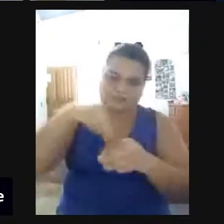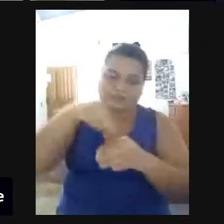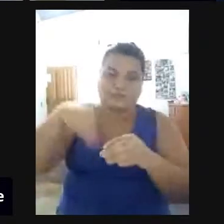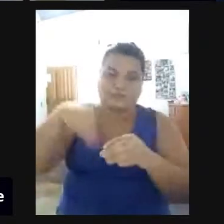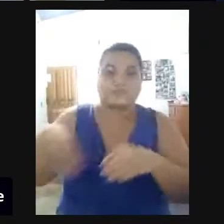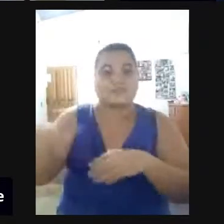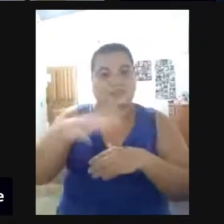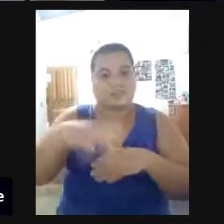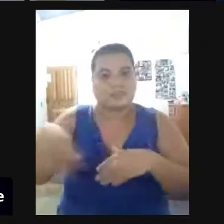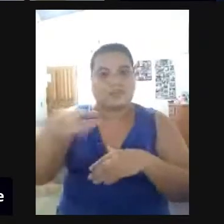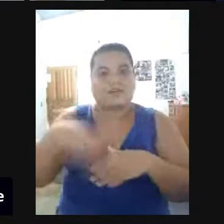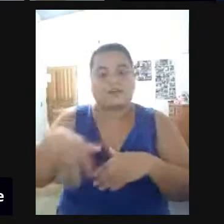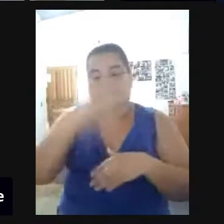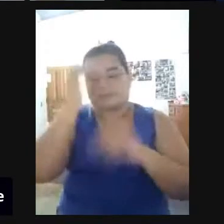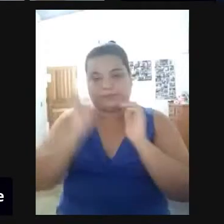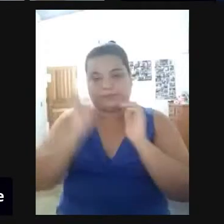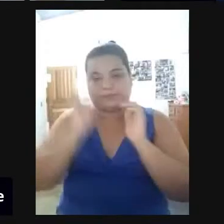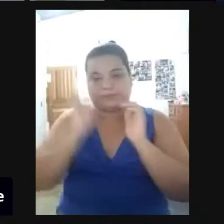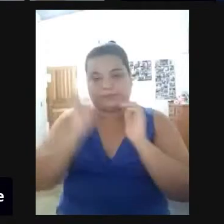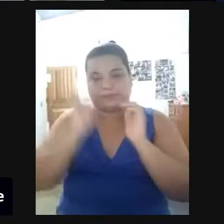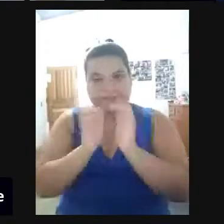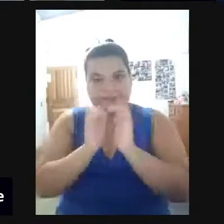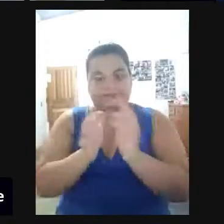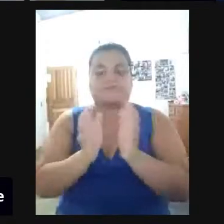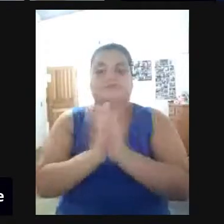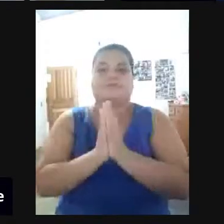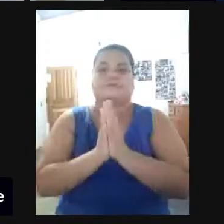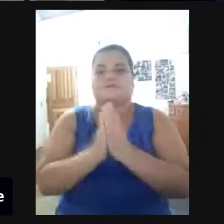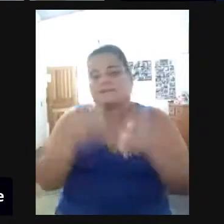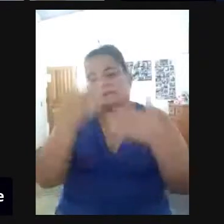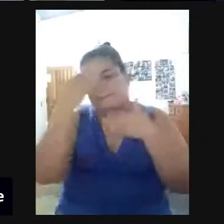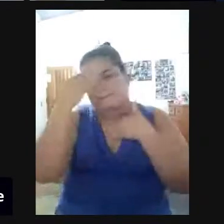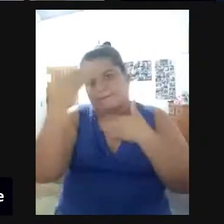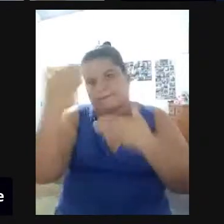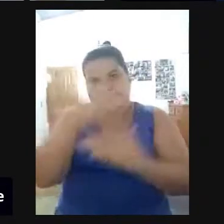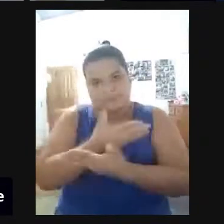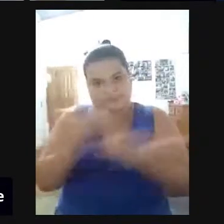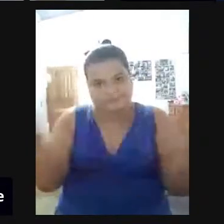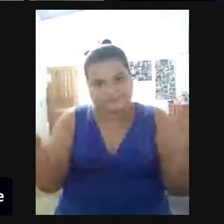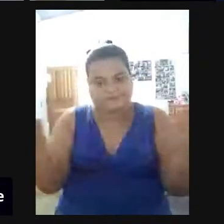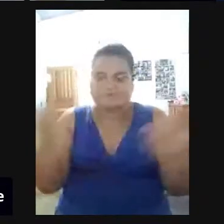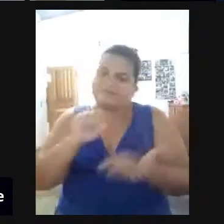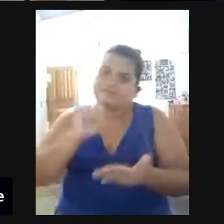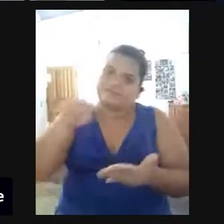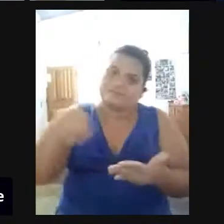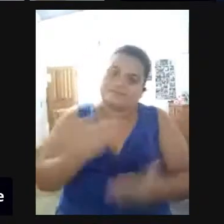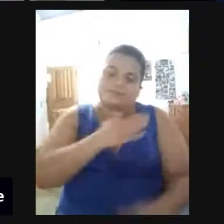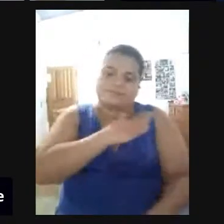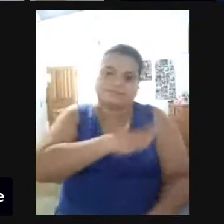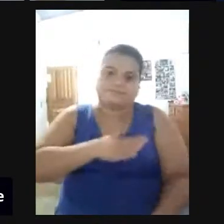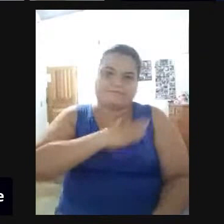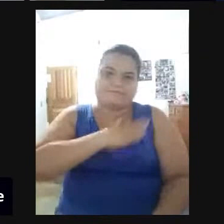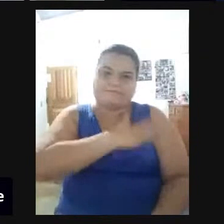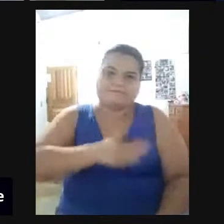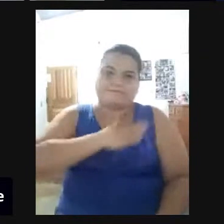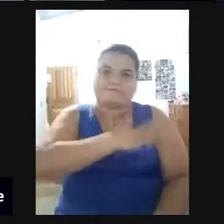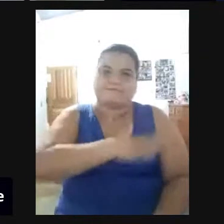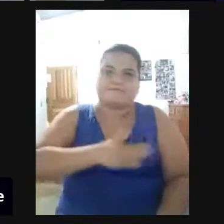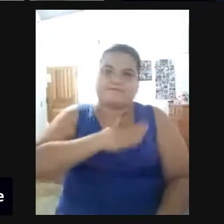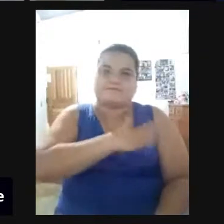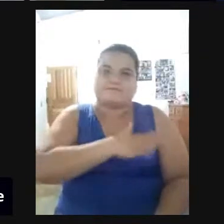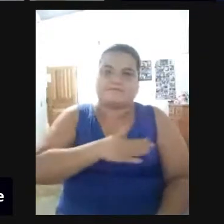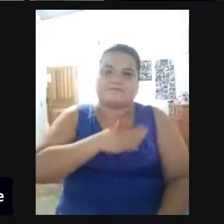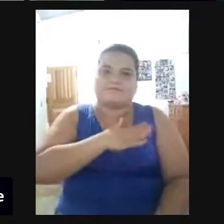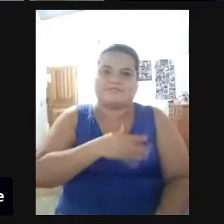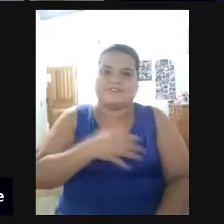crianças precisam. Eu queria agradecer demais essa oportunidade, né? Para mim é um prazer imenso. Eu acho que eu dei muito trabalho aí para as